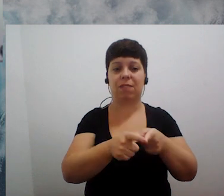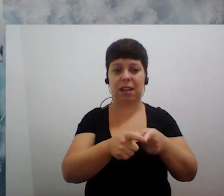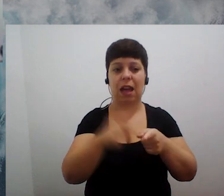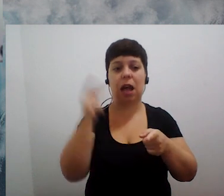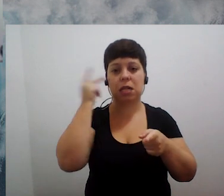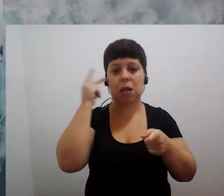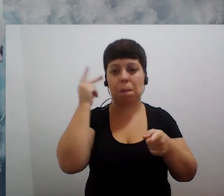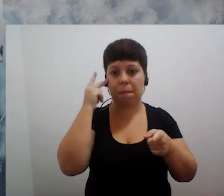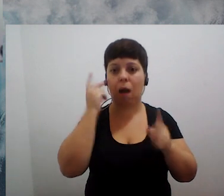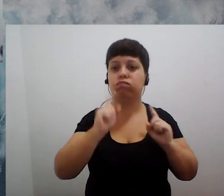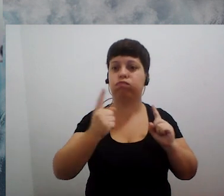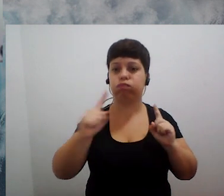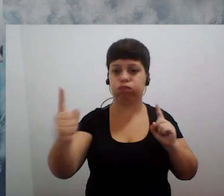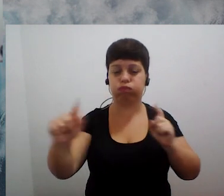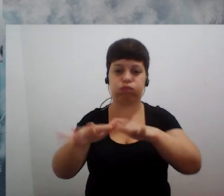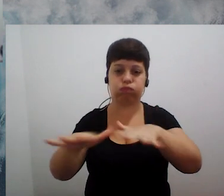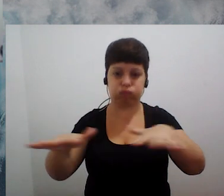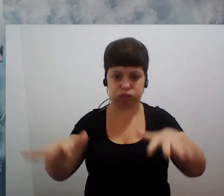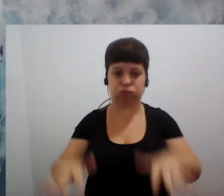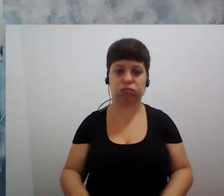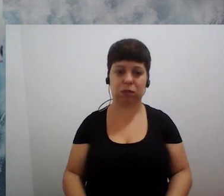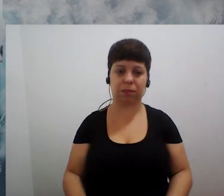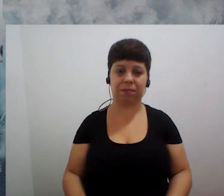Zona Leste, né, que é daqui onde eu falo agora.